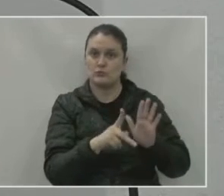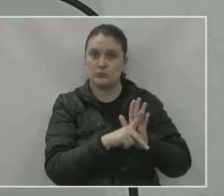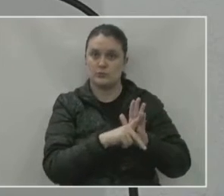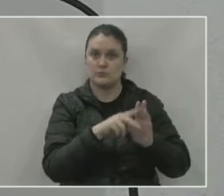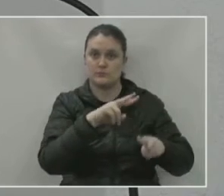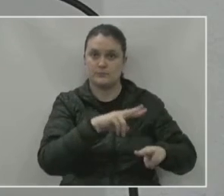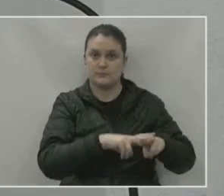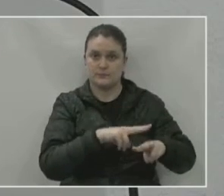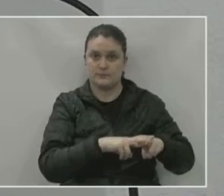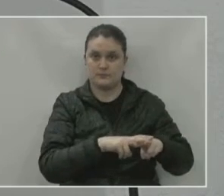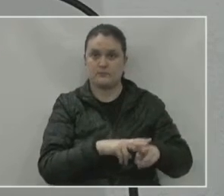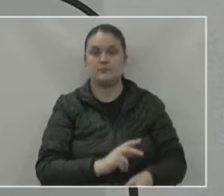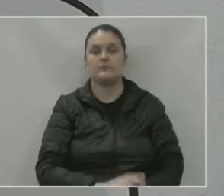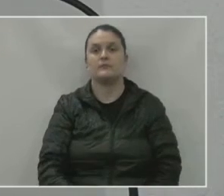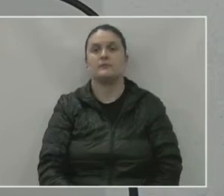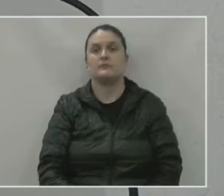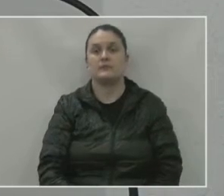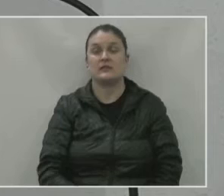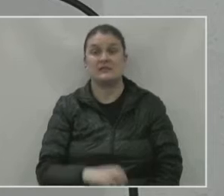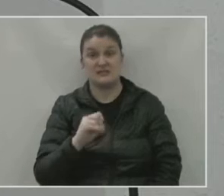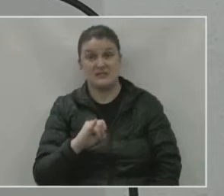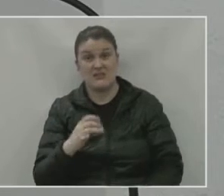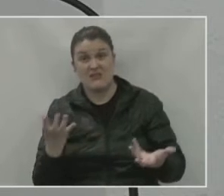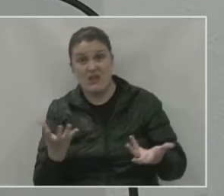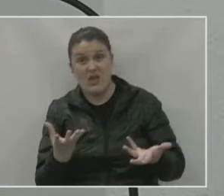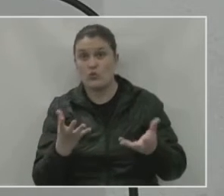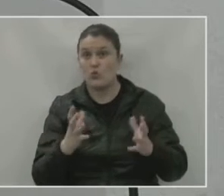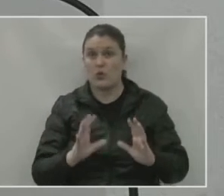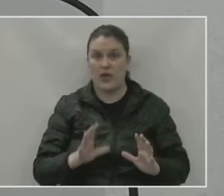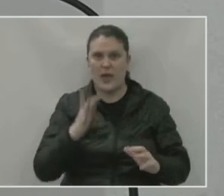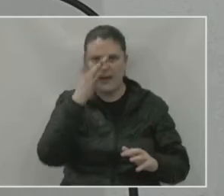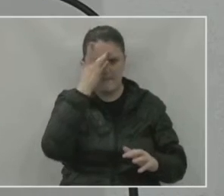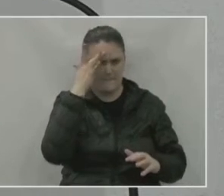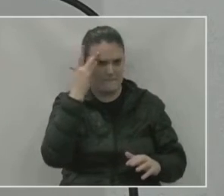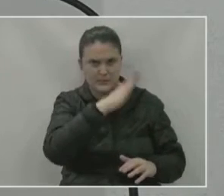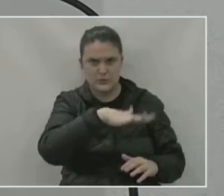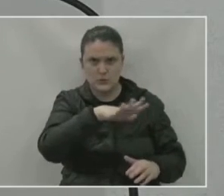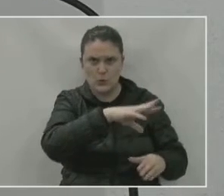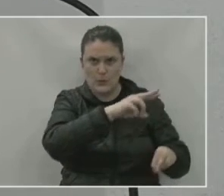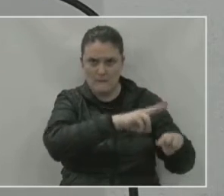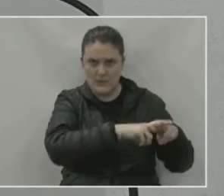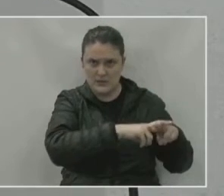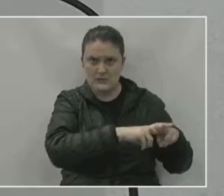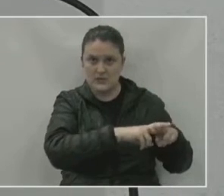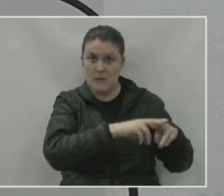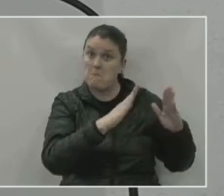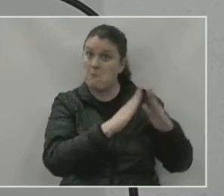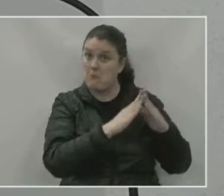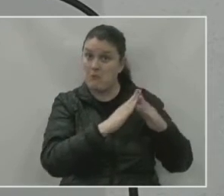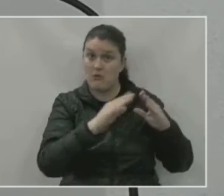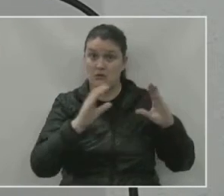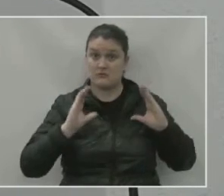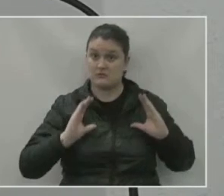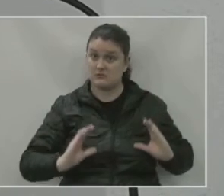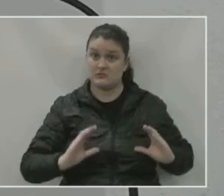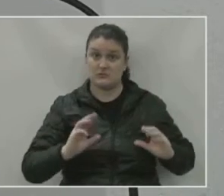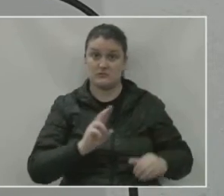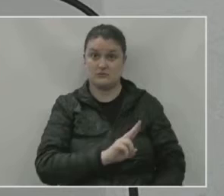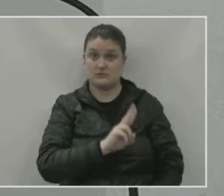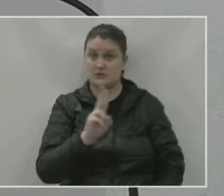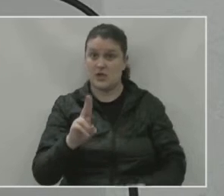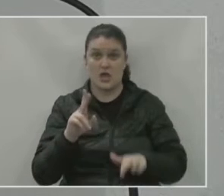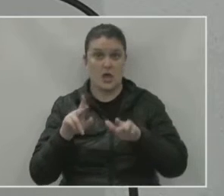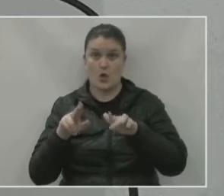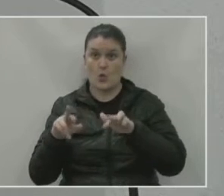presos. Queiram ou não queiram, os presos que estão lá são cidadãos de União da Vitória, como nós